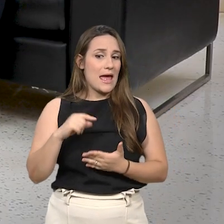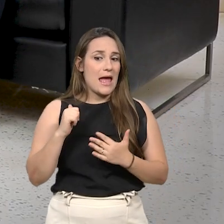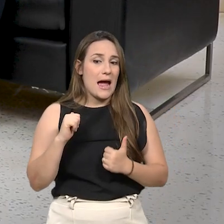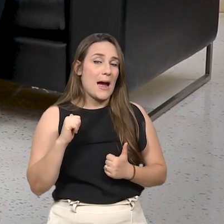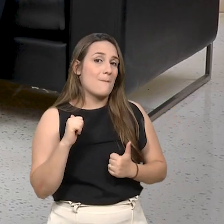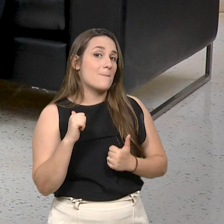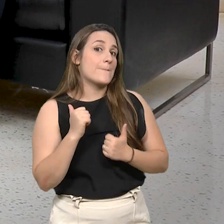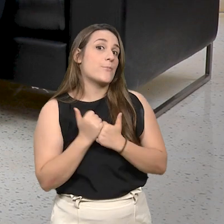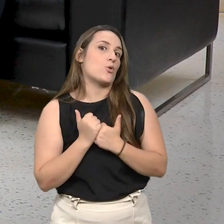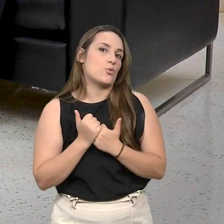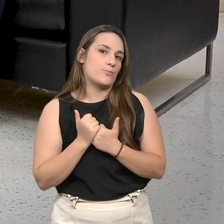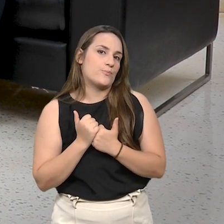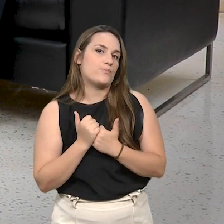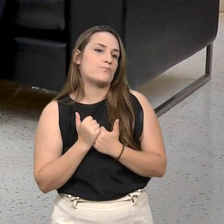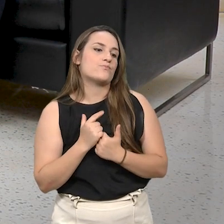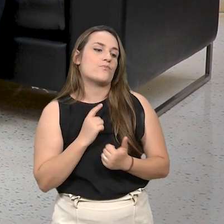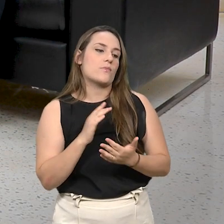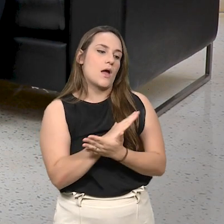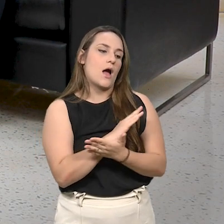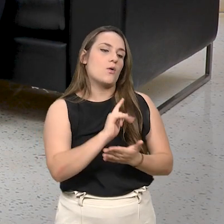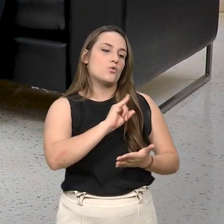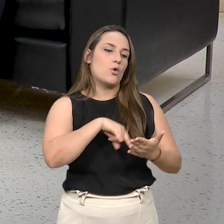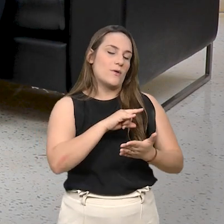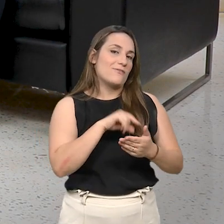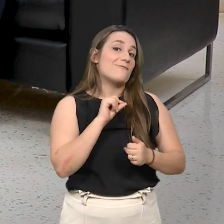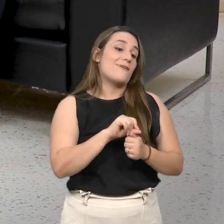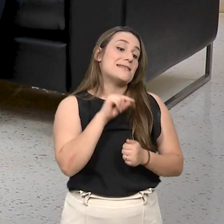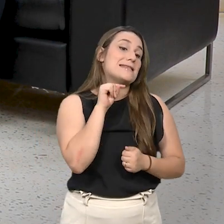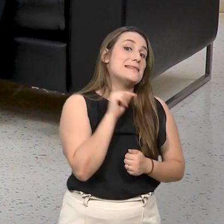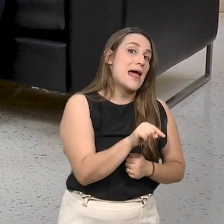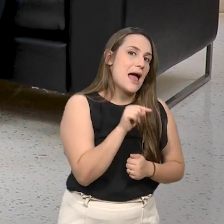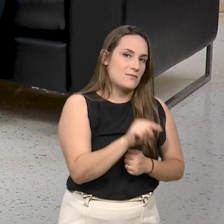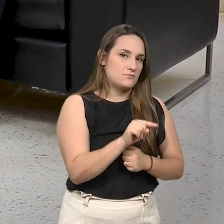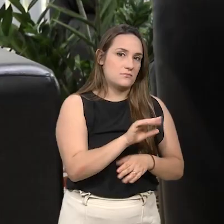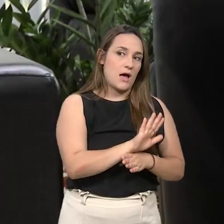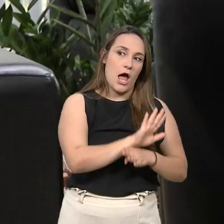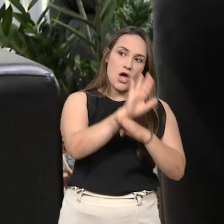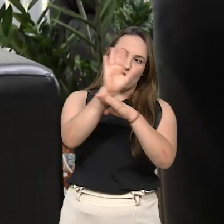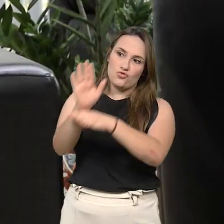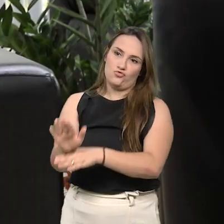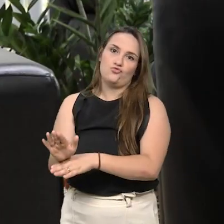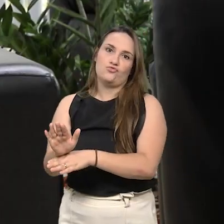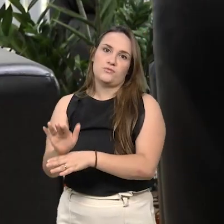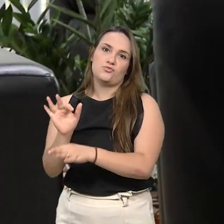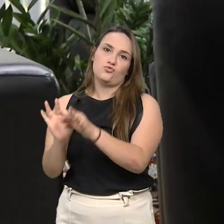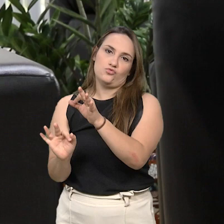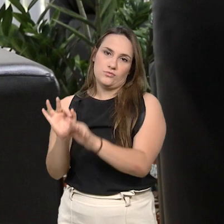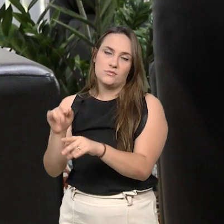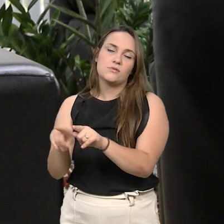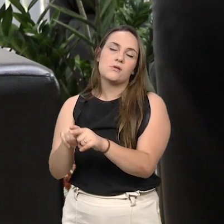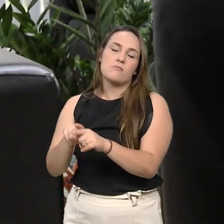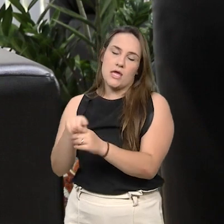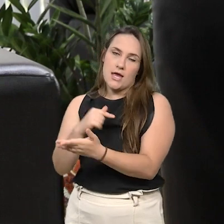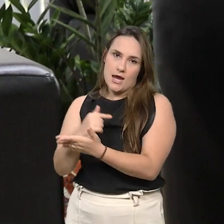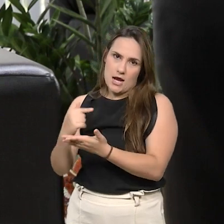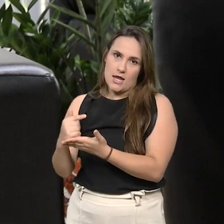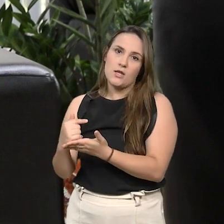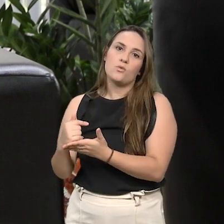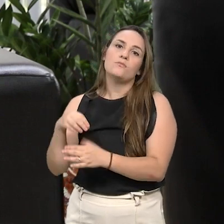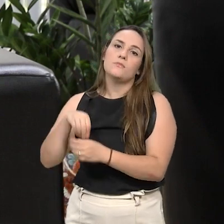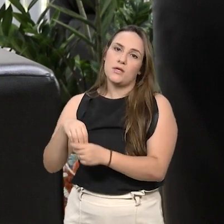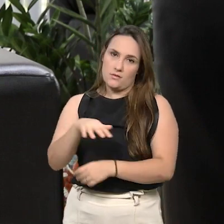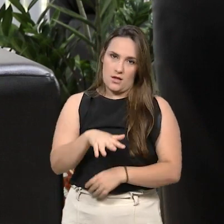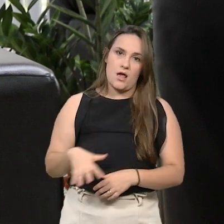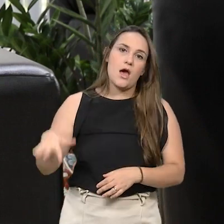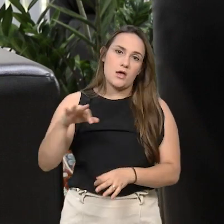apoio em que documentos lá são produzidos, em que se auxiliam esses outros atores dentro